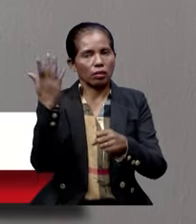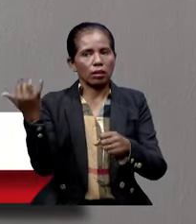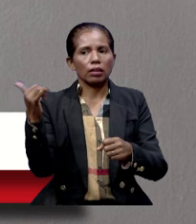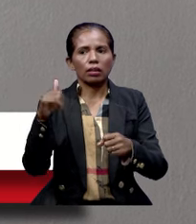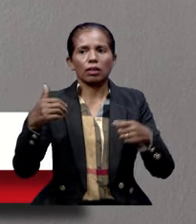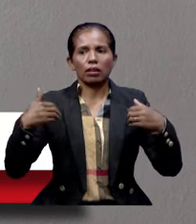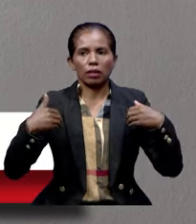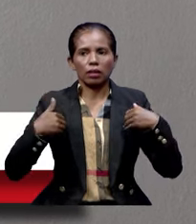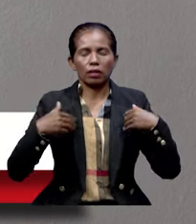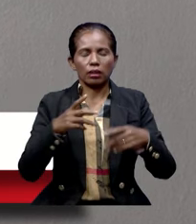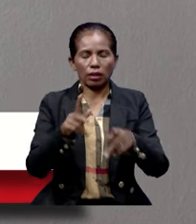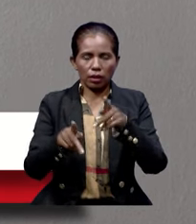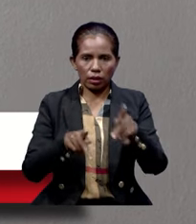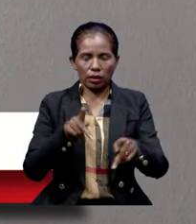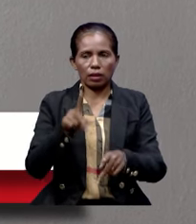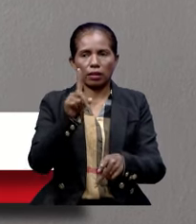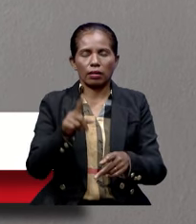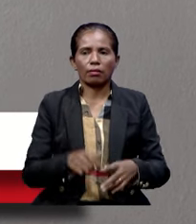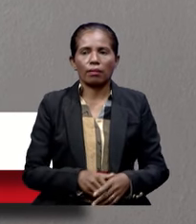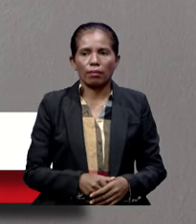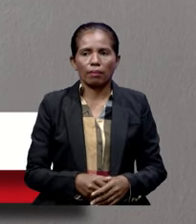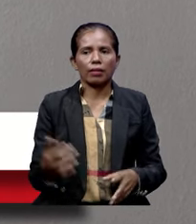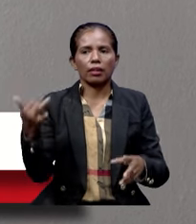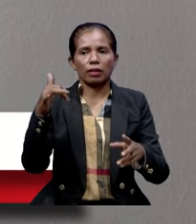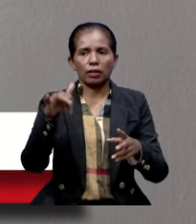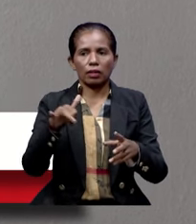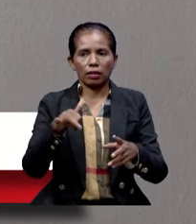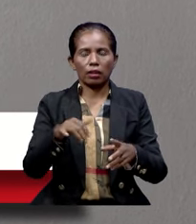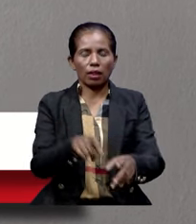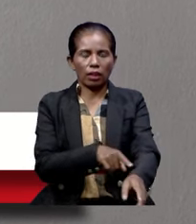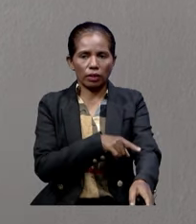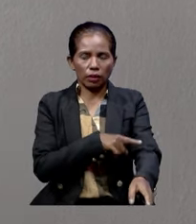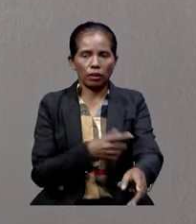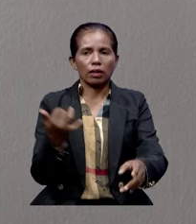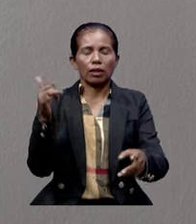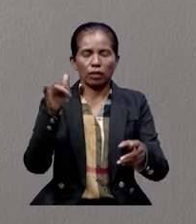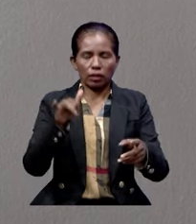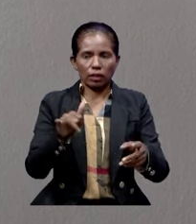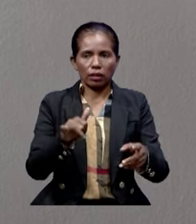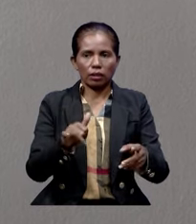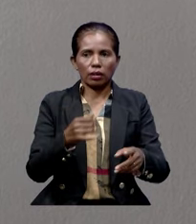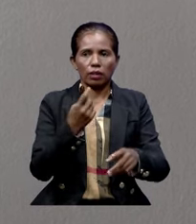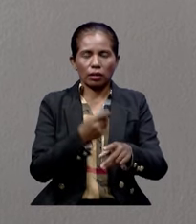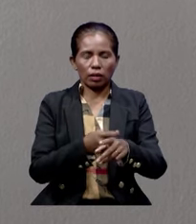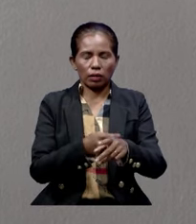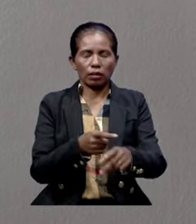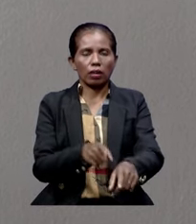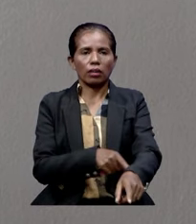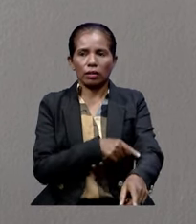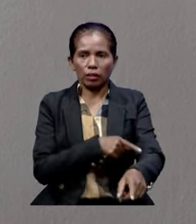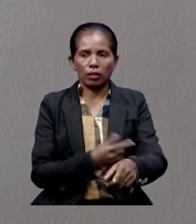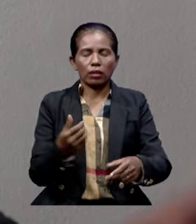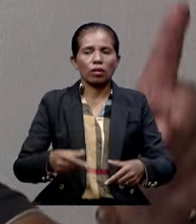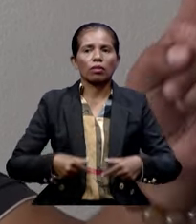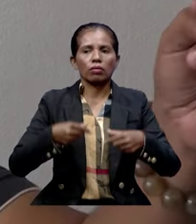iane hisira supplier ya sira supplier nebe mos iane clear diona siramos durante tempo lungo prazo ne